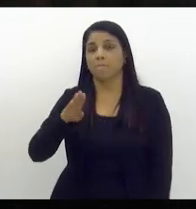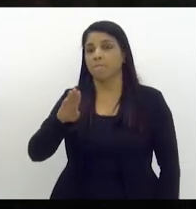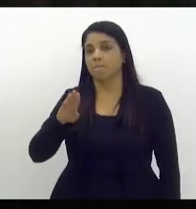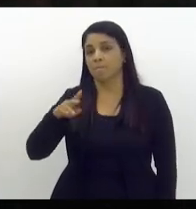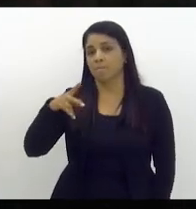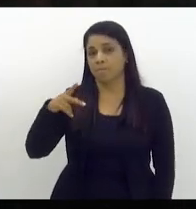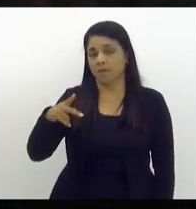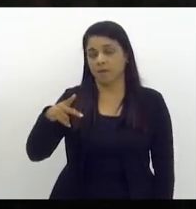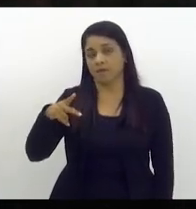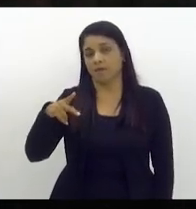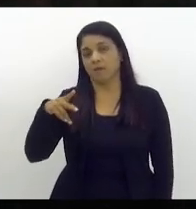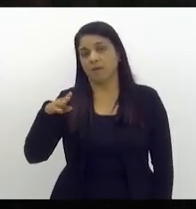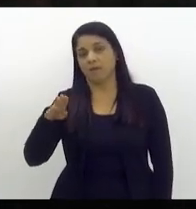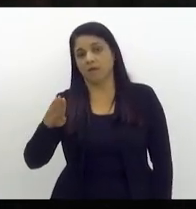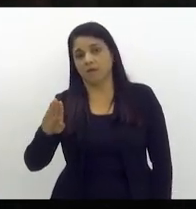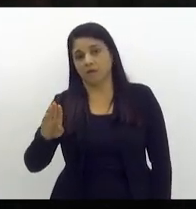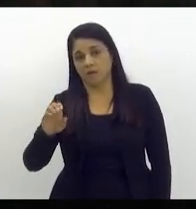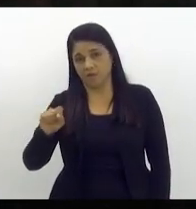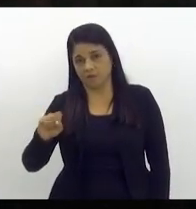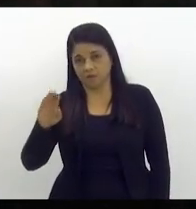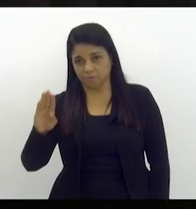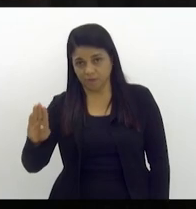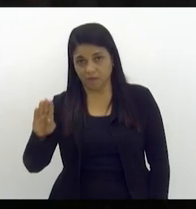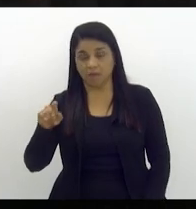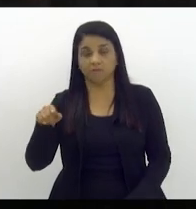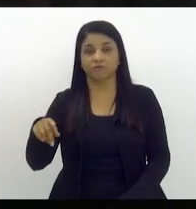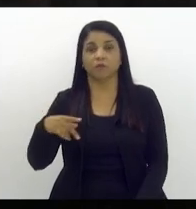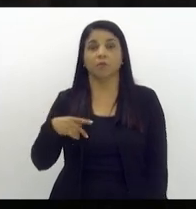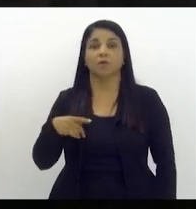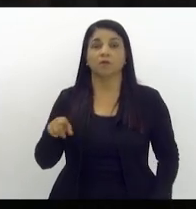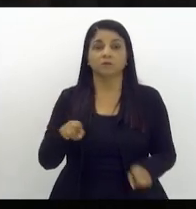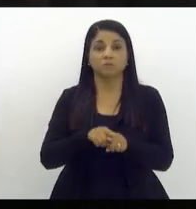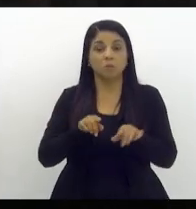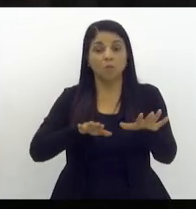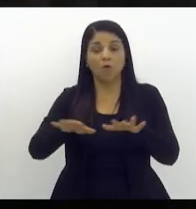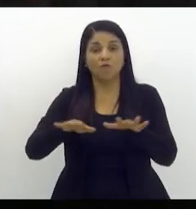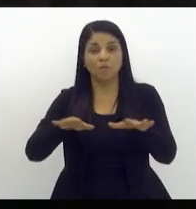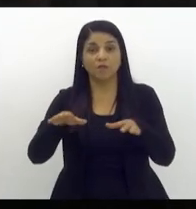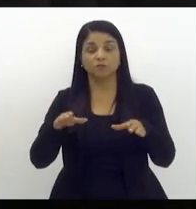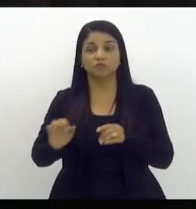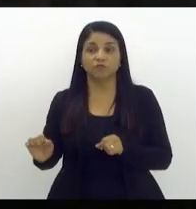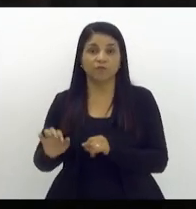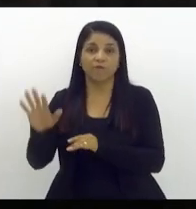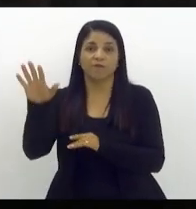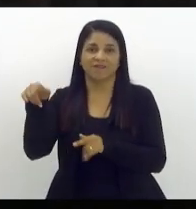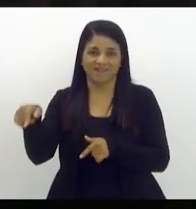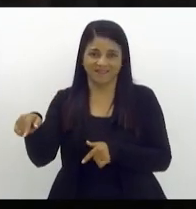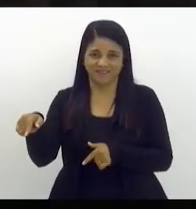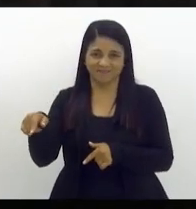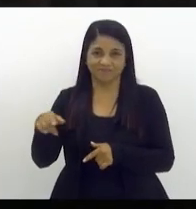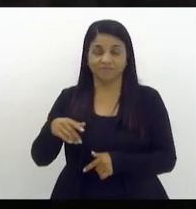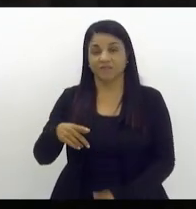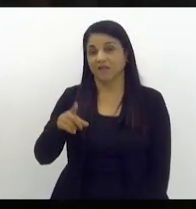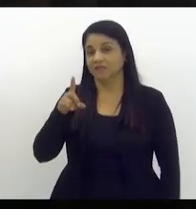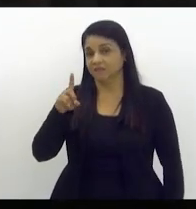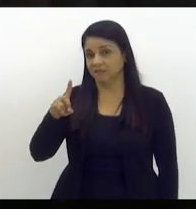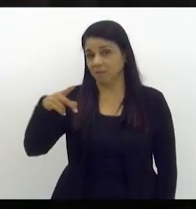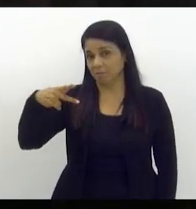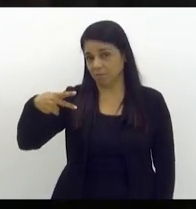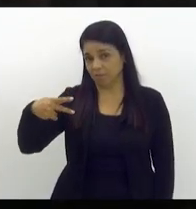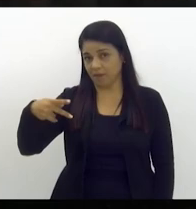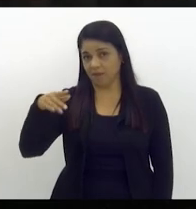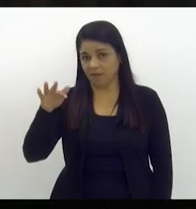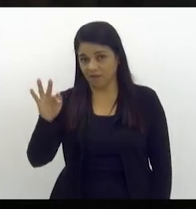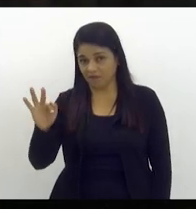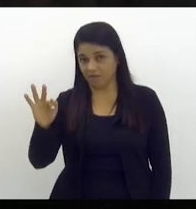uma ADPF gestada essencialmente pelos movimentos de favela. E essa ADPF ela previa